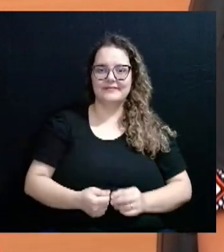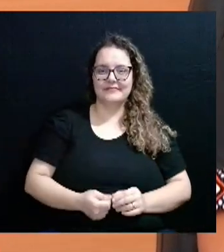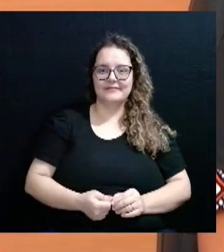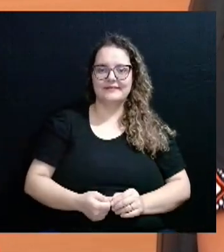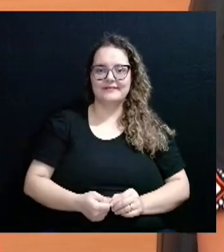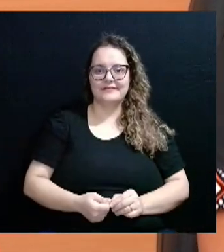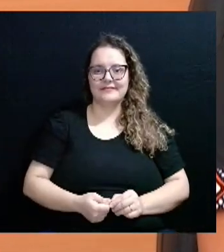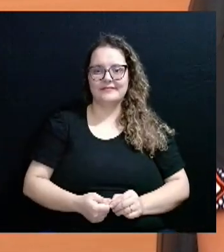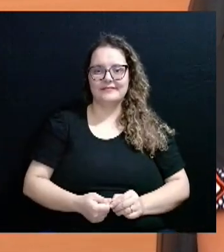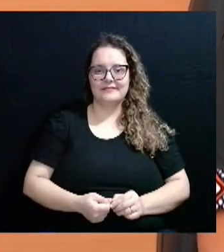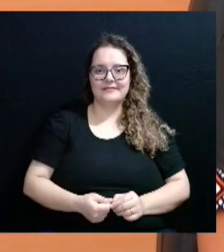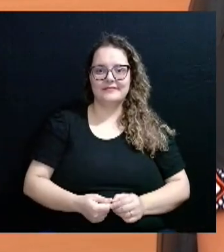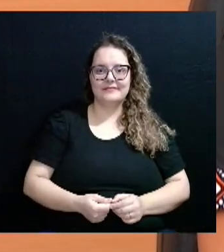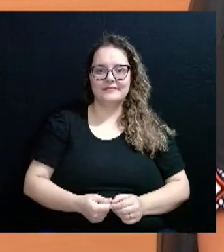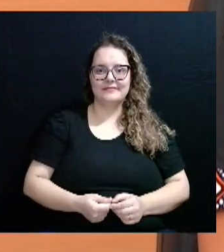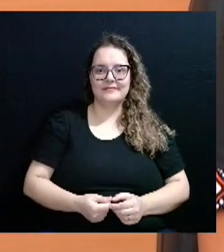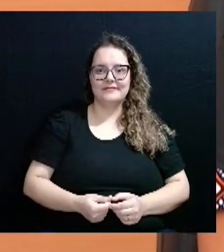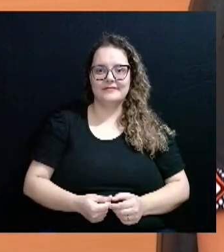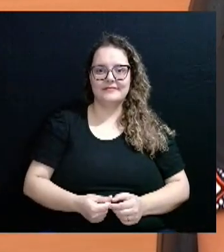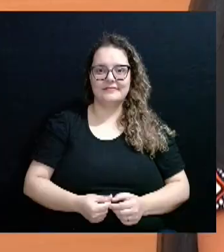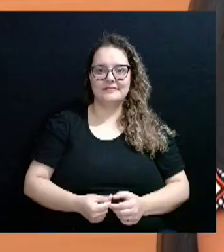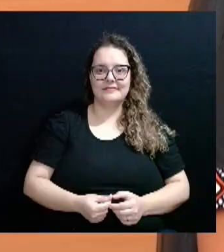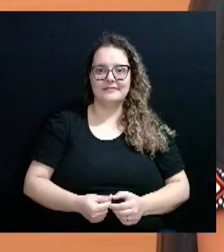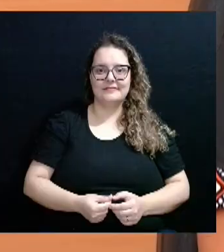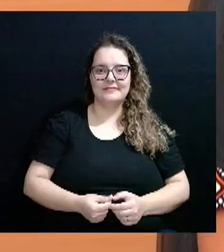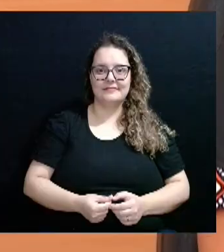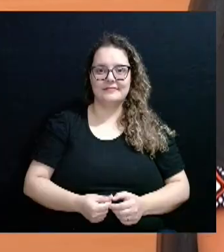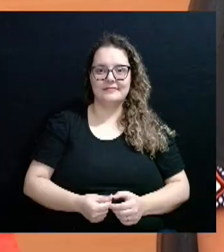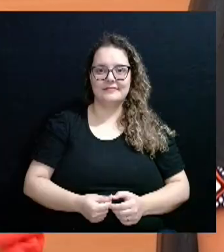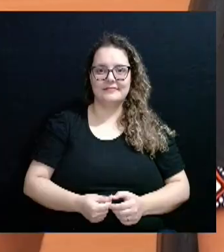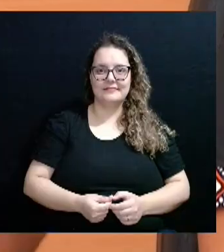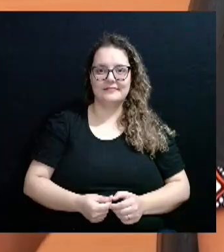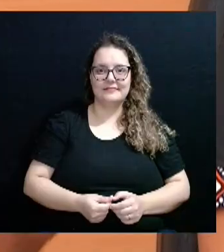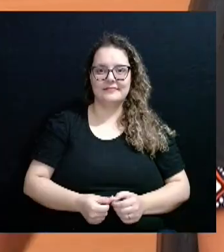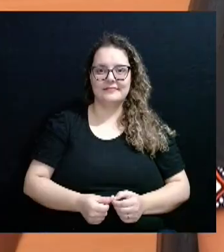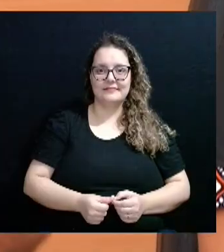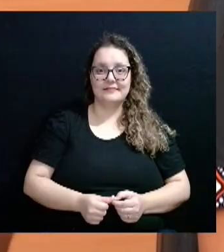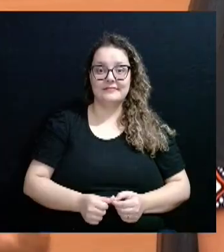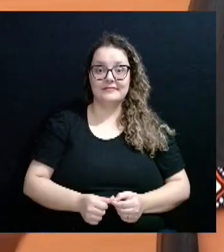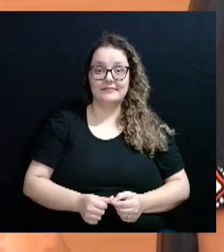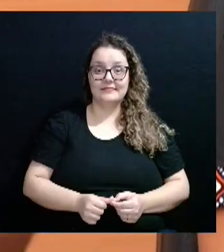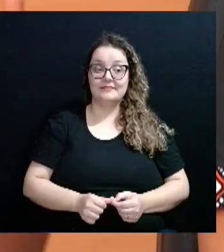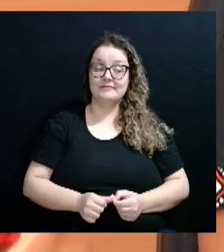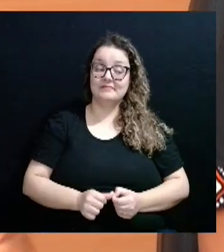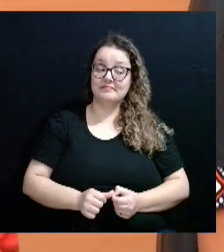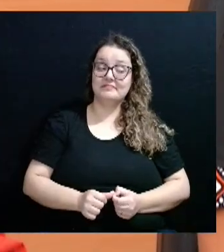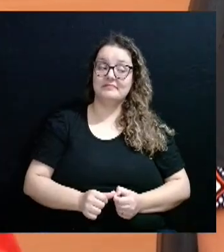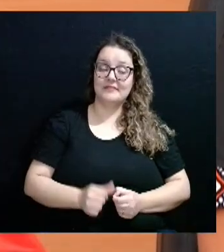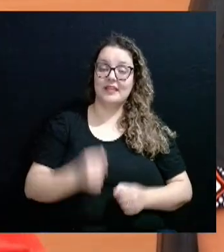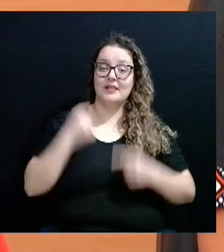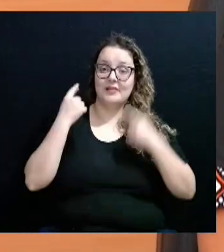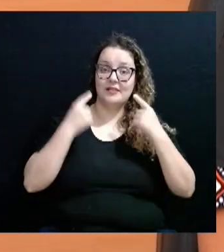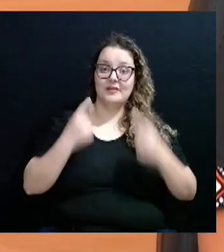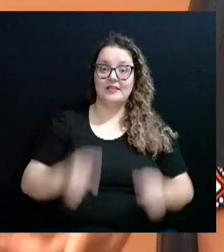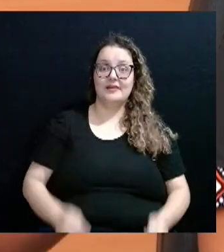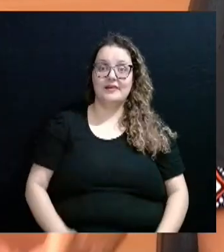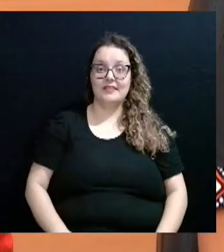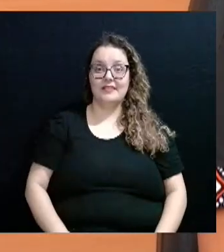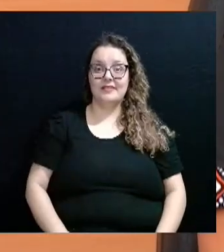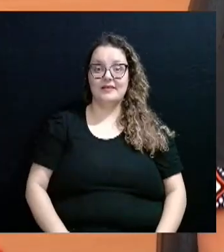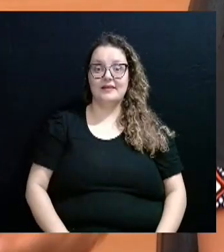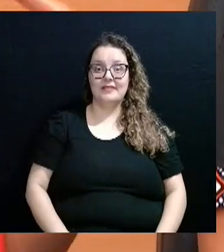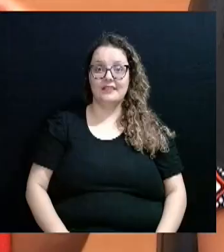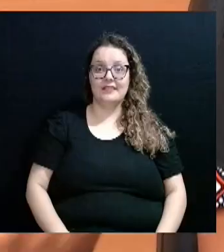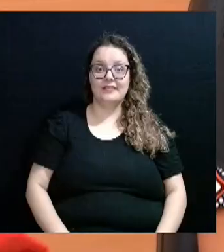Enfim, né? E que fita, né? Você mandou um louco, né? E o Câmbio Negro eternizou ela ali, né?